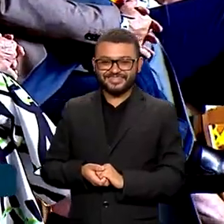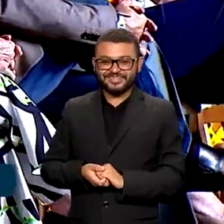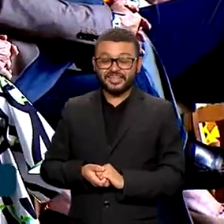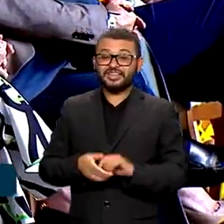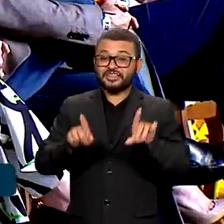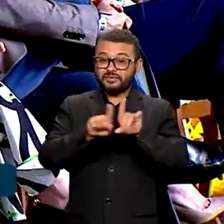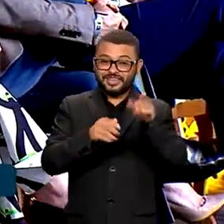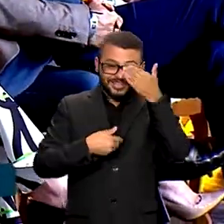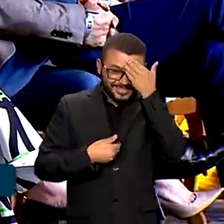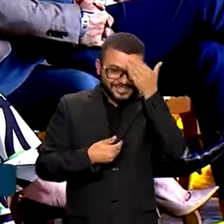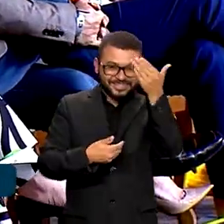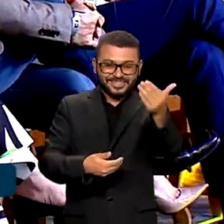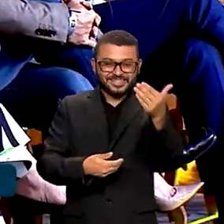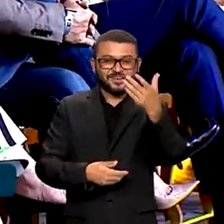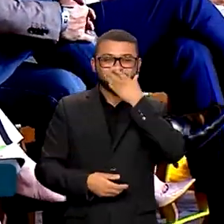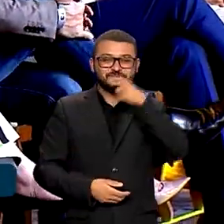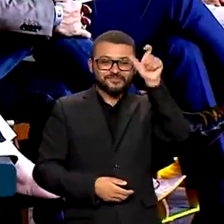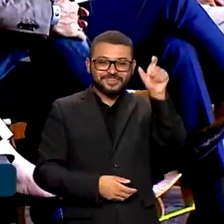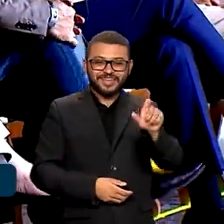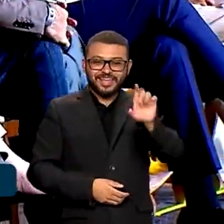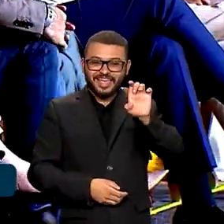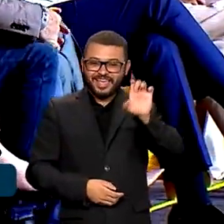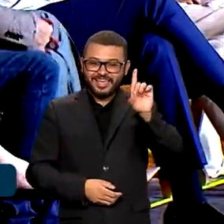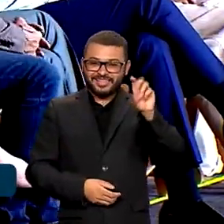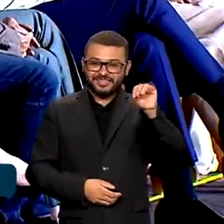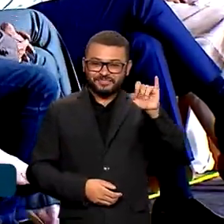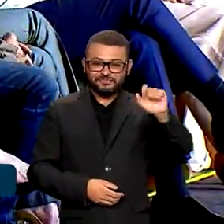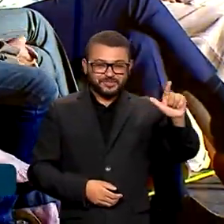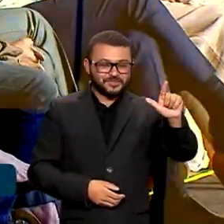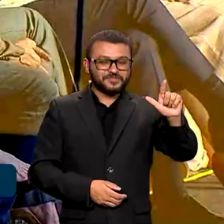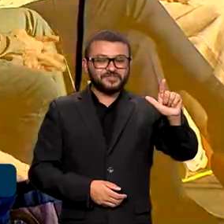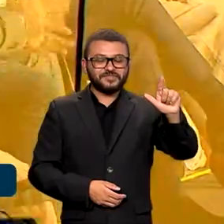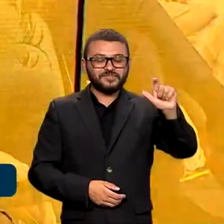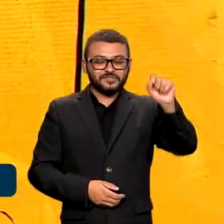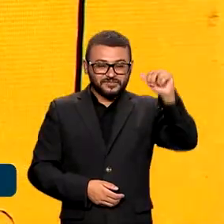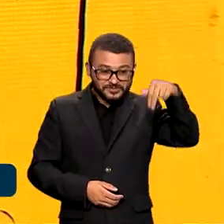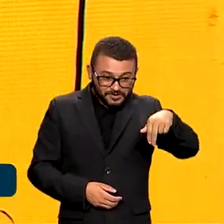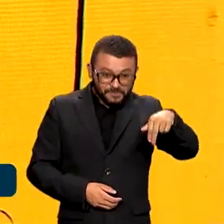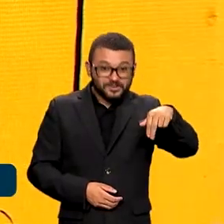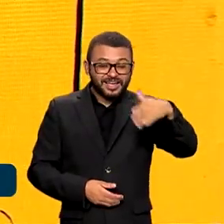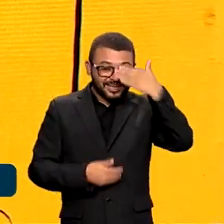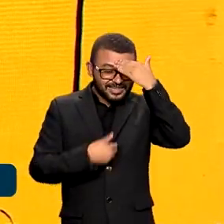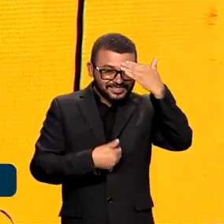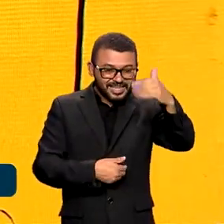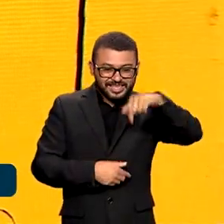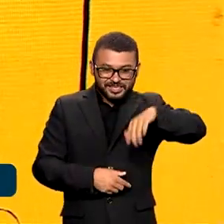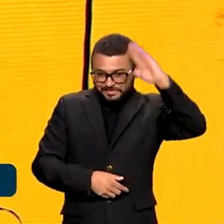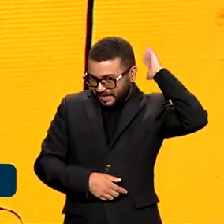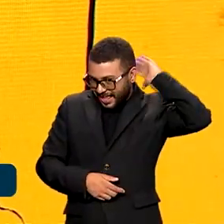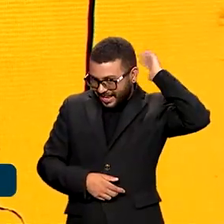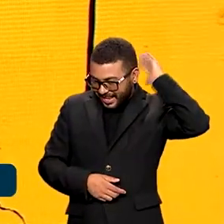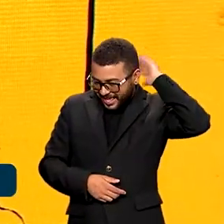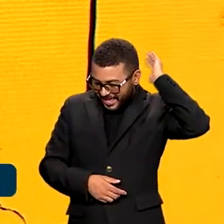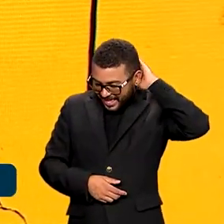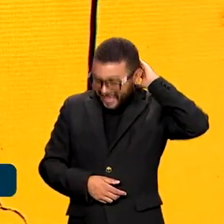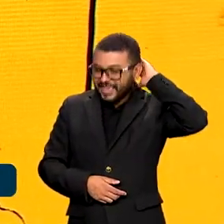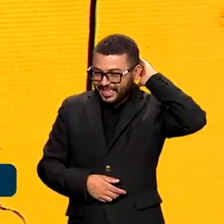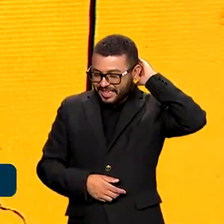Eu quero agradecer, Edmilson, pela acolhida nessa cidade maravilhosa, nessa Belém, capital da